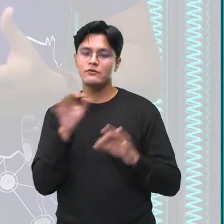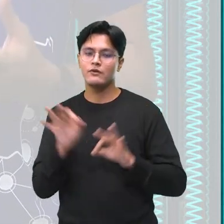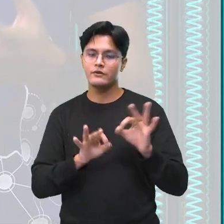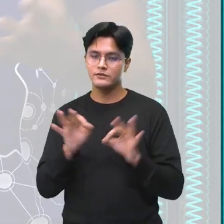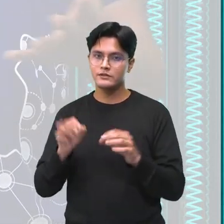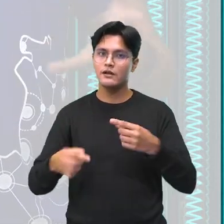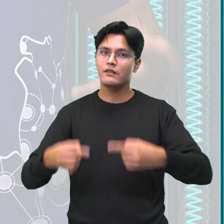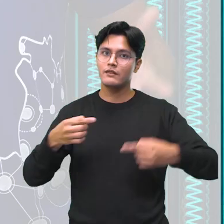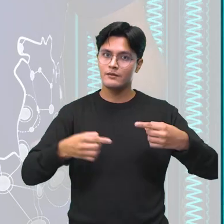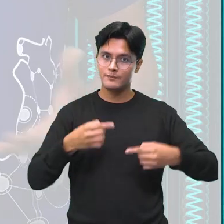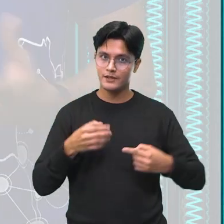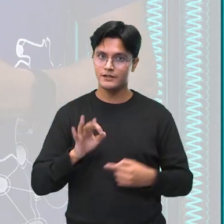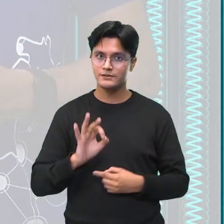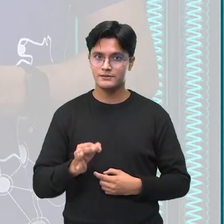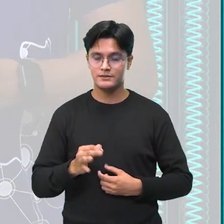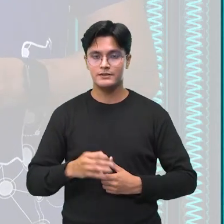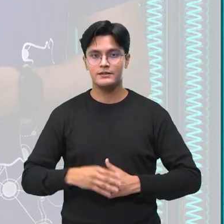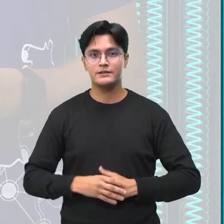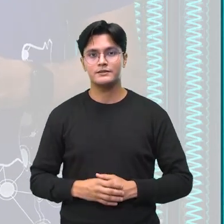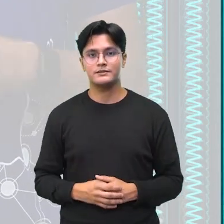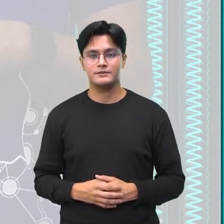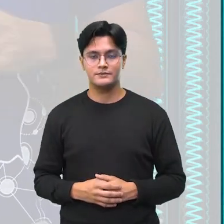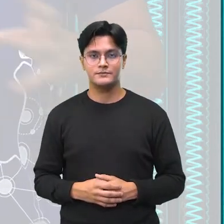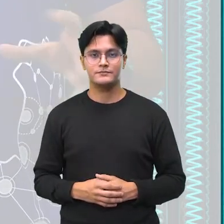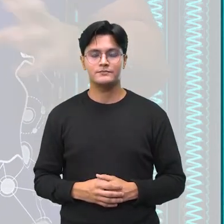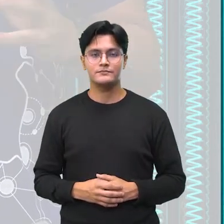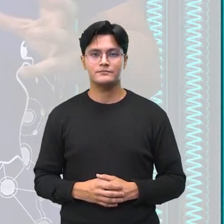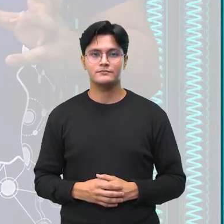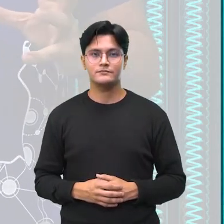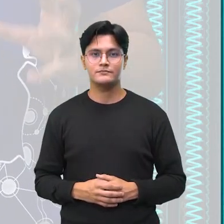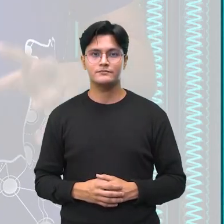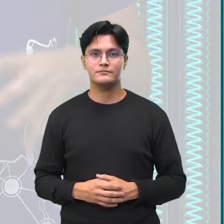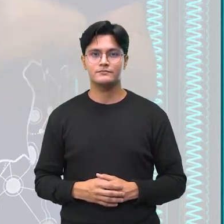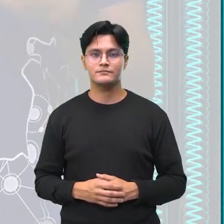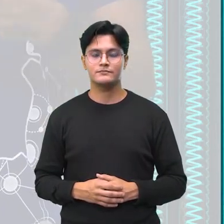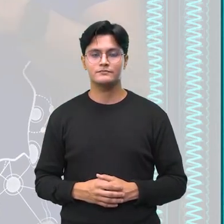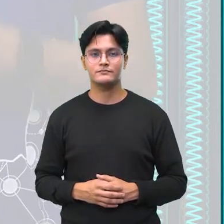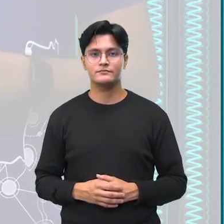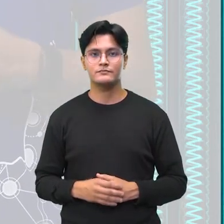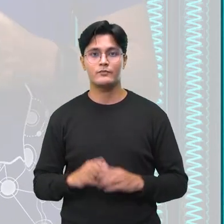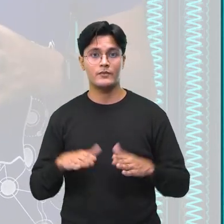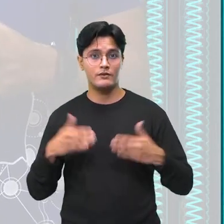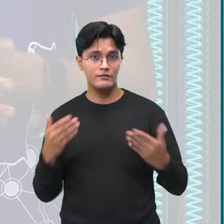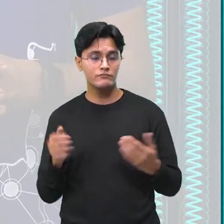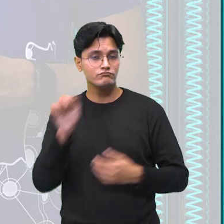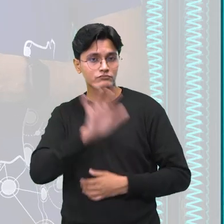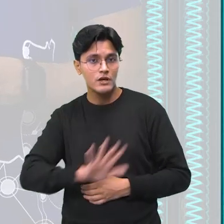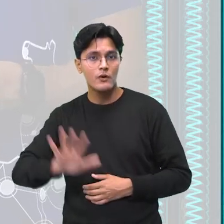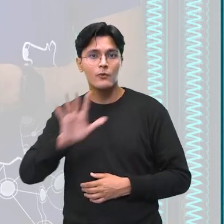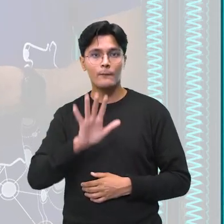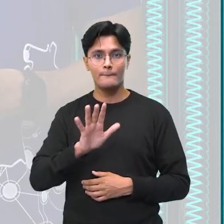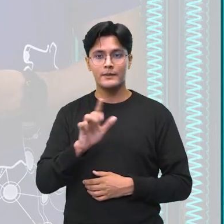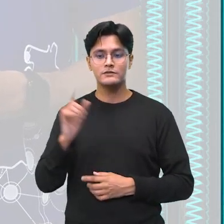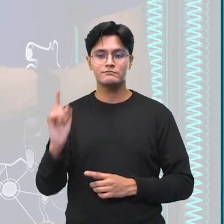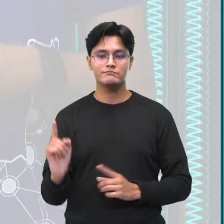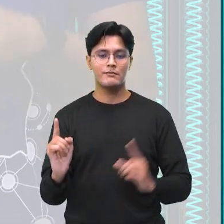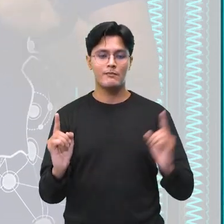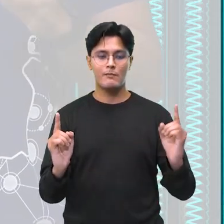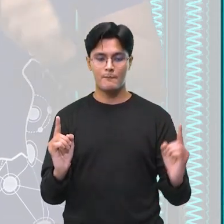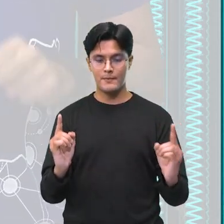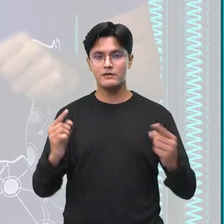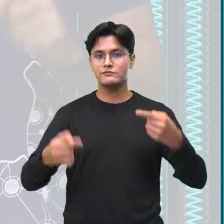estava mediando, né, o debate ali, conduzindo o debate. Então, em geral, cada um dos